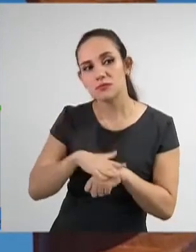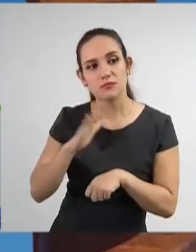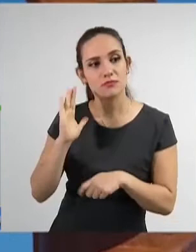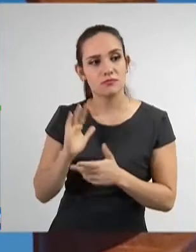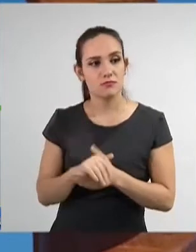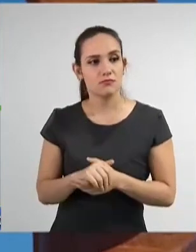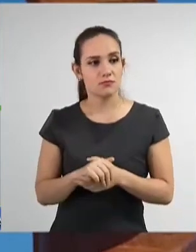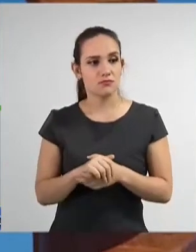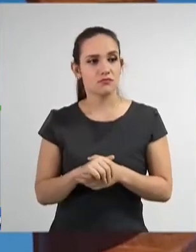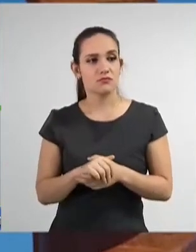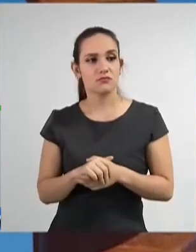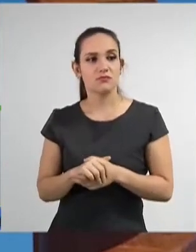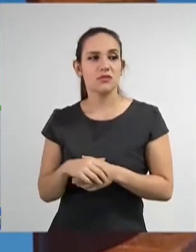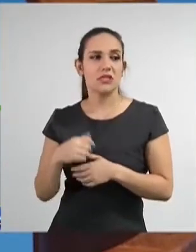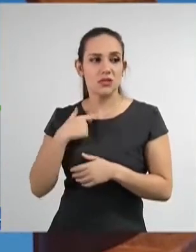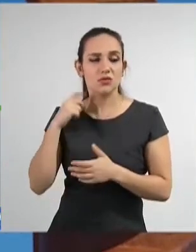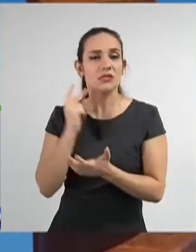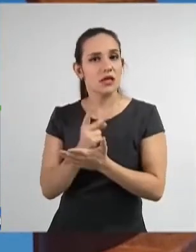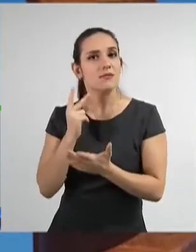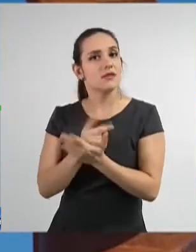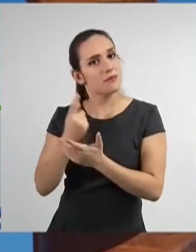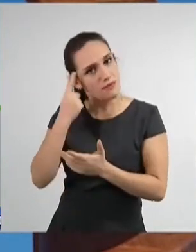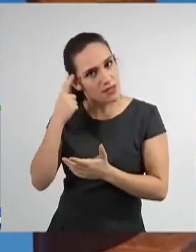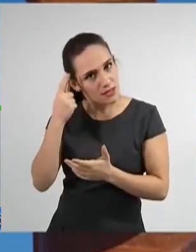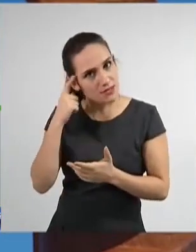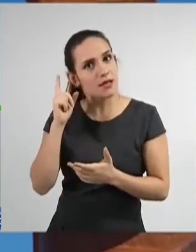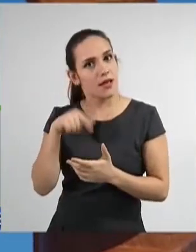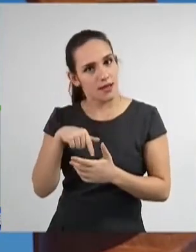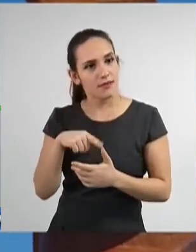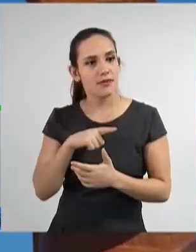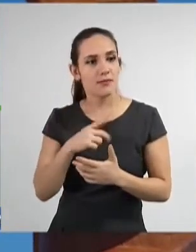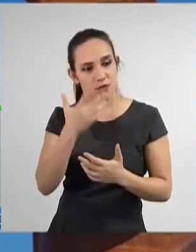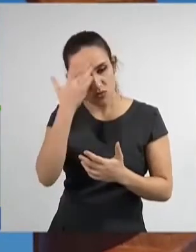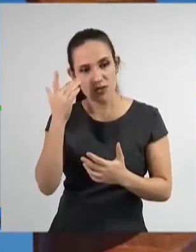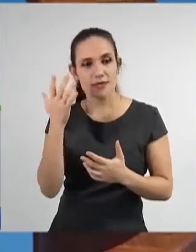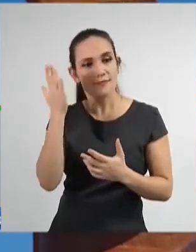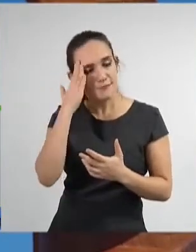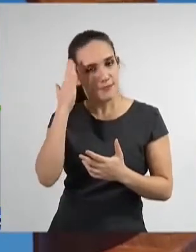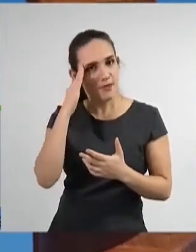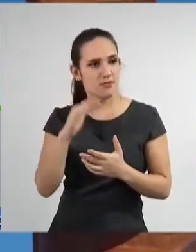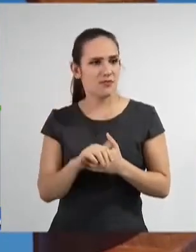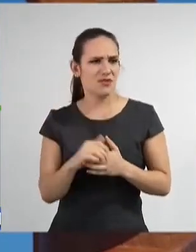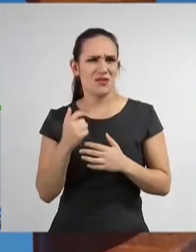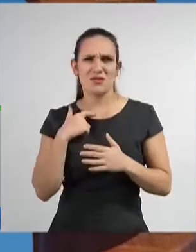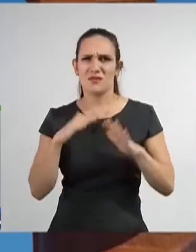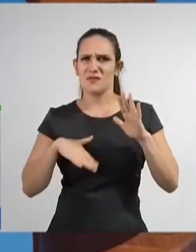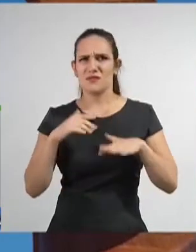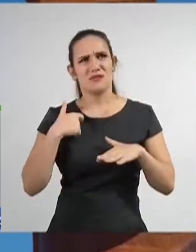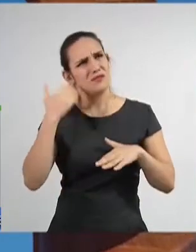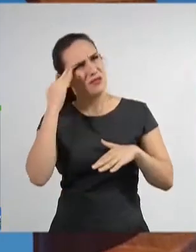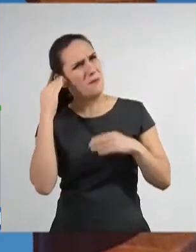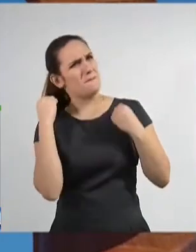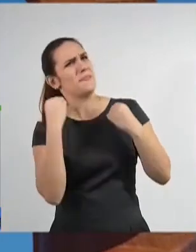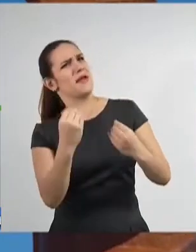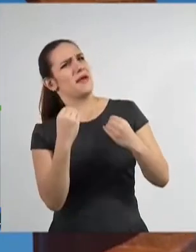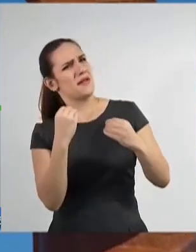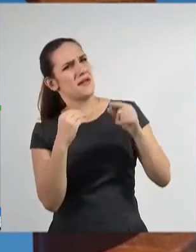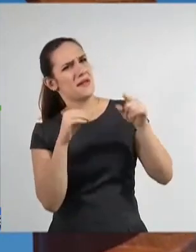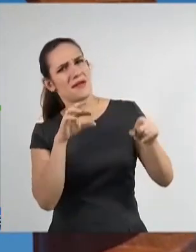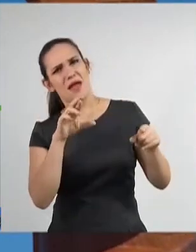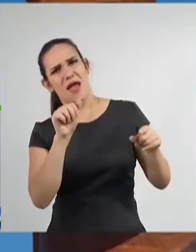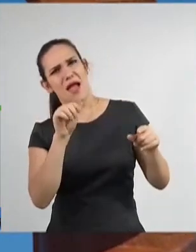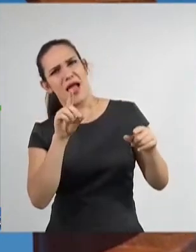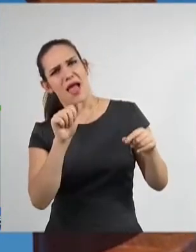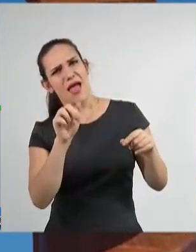de hoje, né? Eu penso isso há muito tempo, porque a gente vive no trânsito, não consegue entender determinados locais,